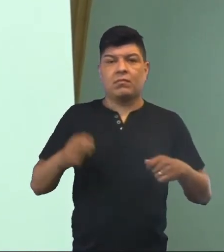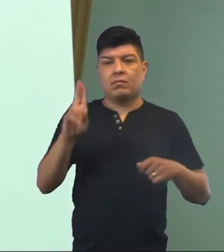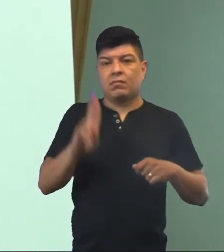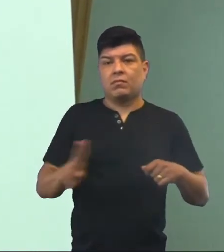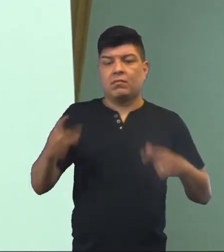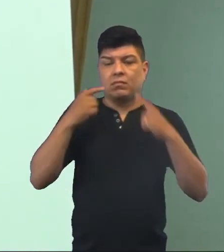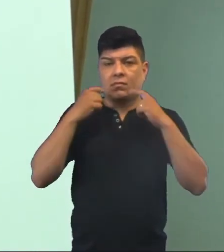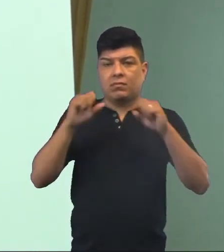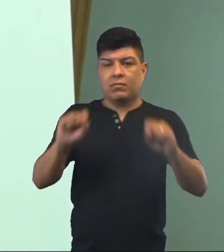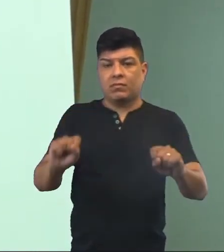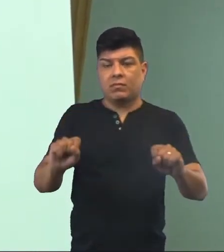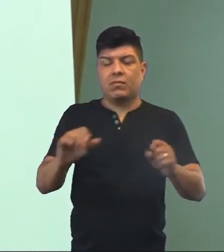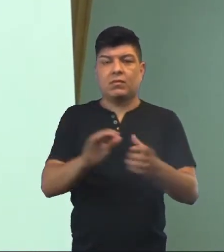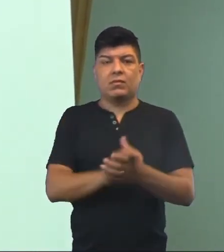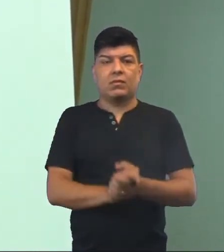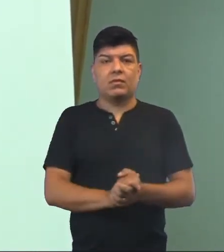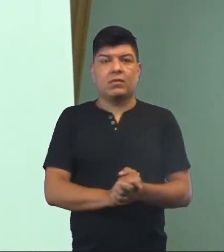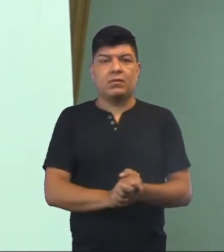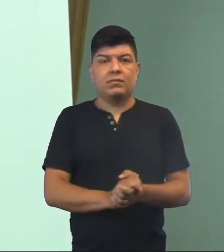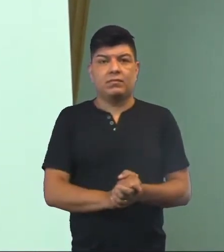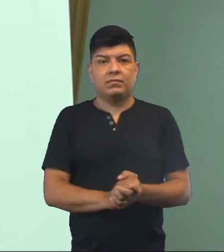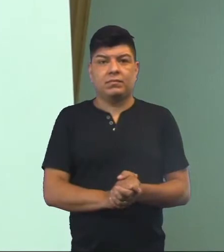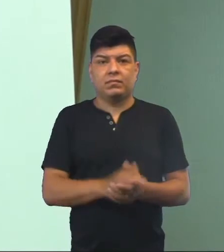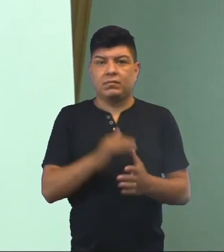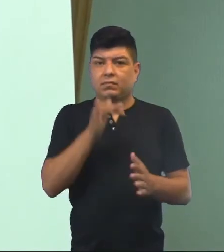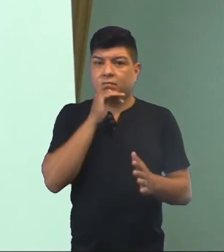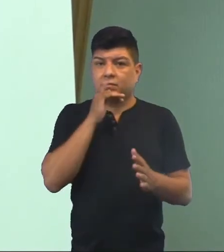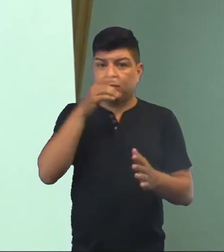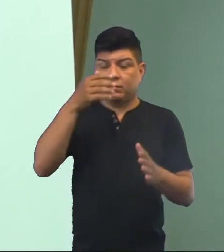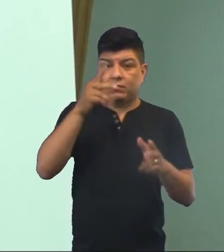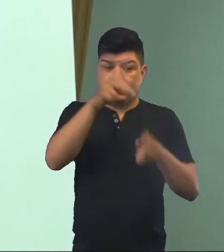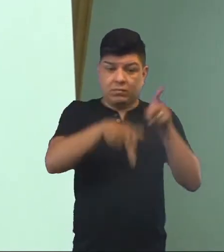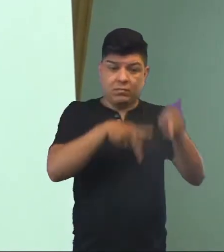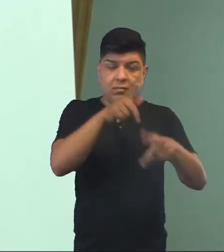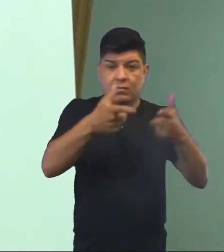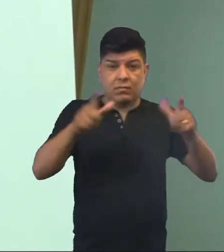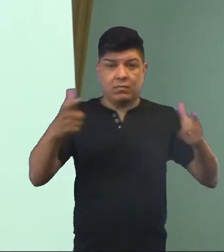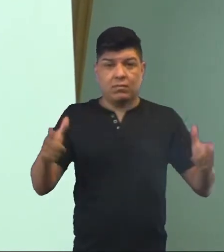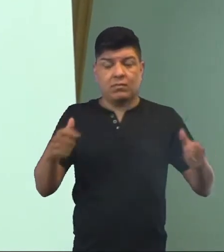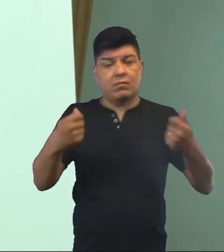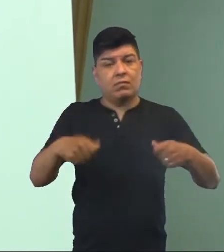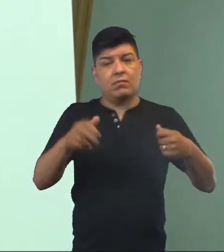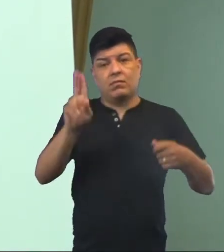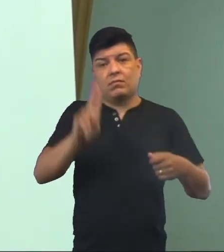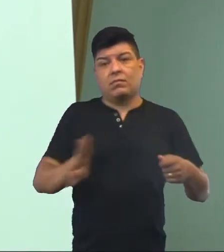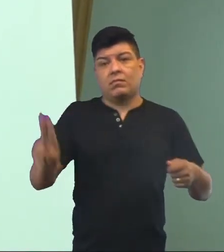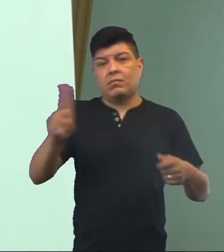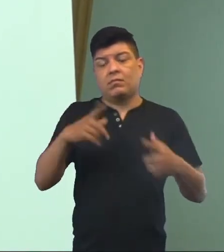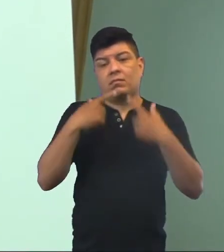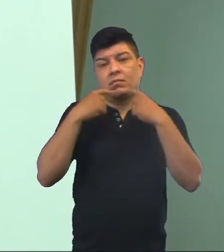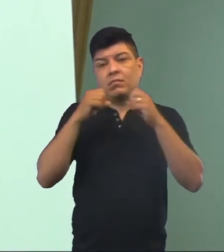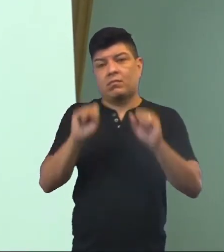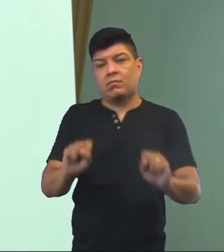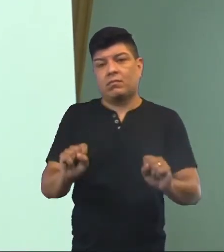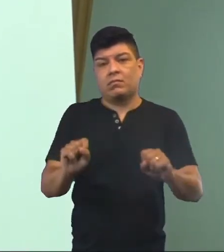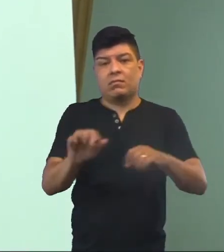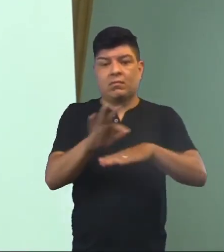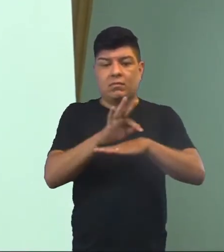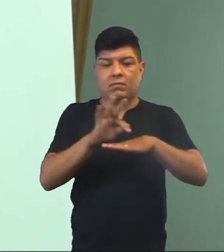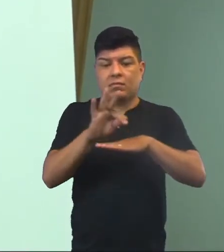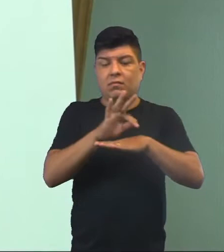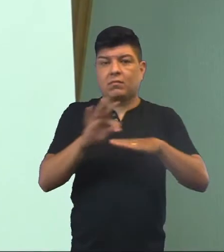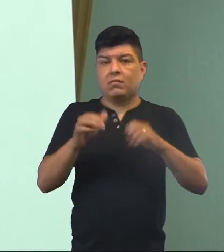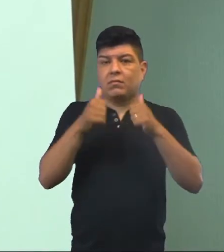tipo de linguagem. Quando eu estou me dirigindo a um grande público também, eu preciso usar uma linguagem mais formal, tudo